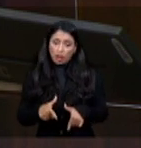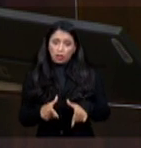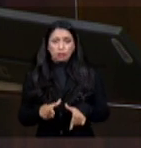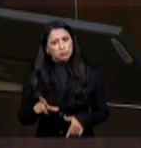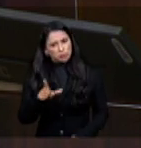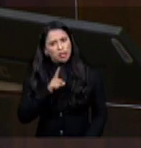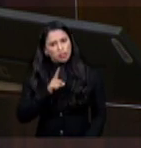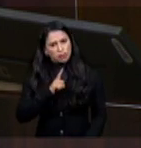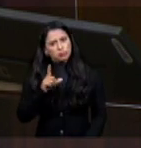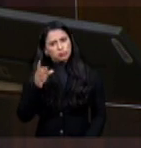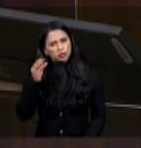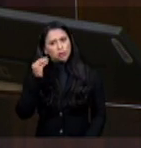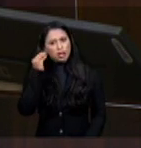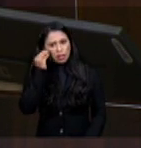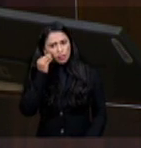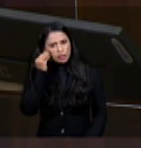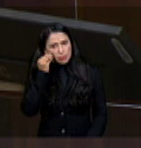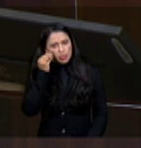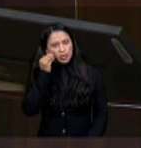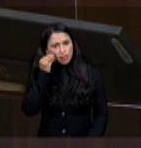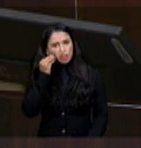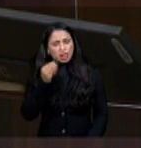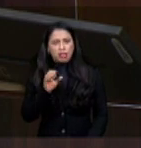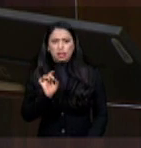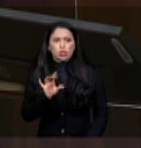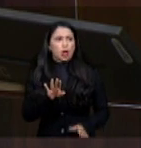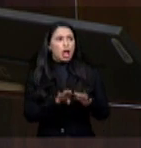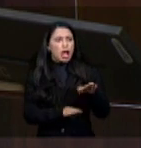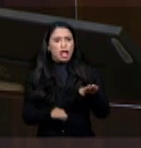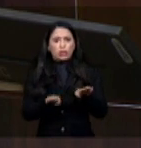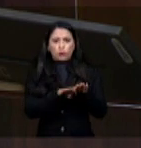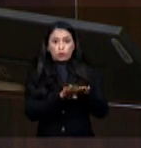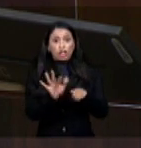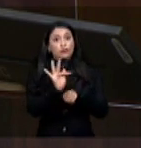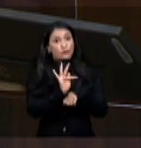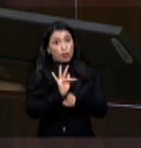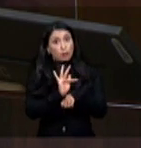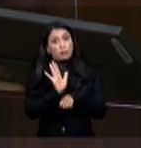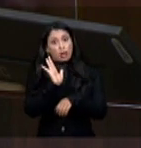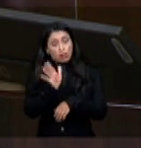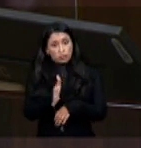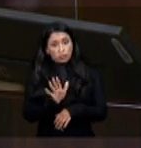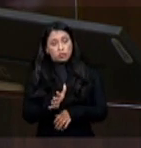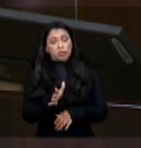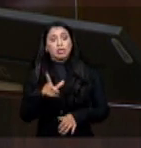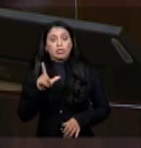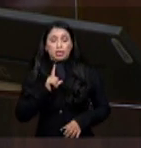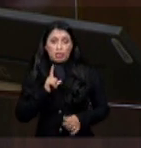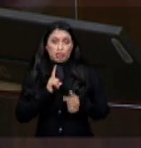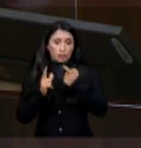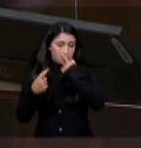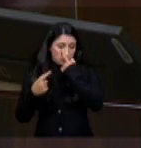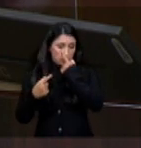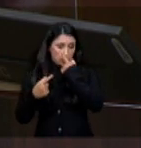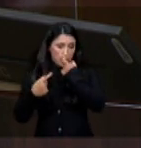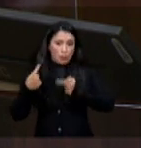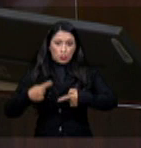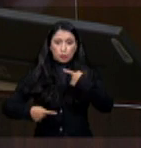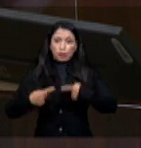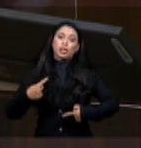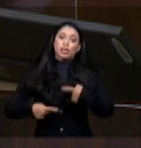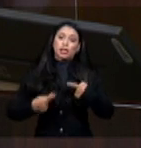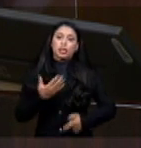dúvida não só porque a igualdade formal foi amplamente reconhecida e porque já temos políticas